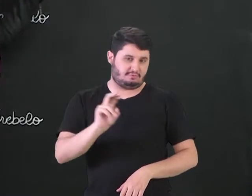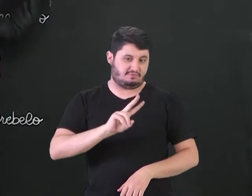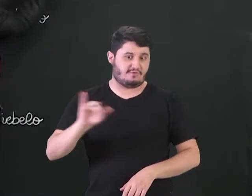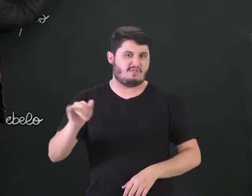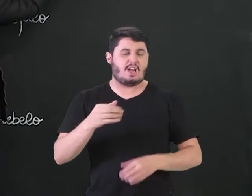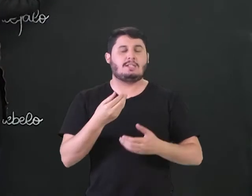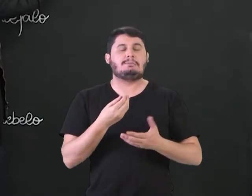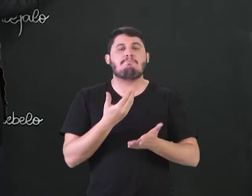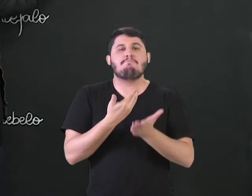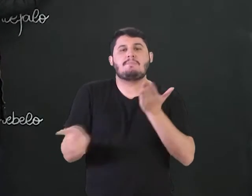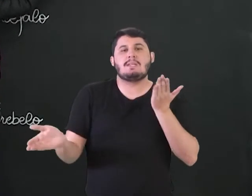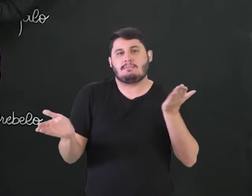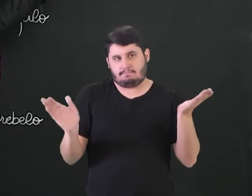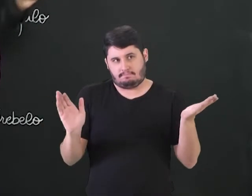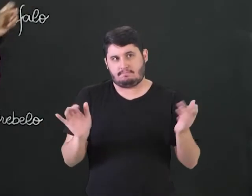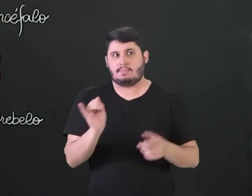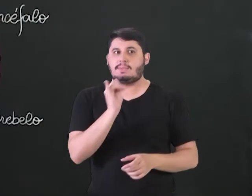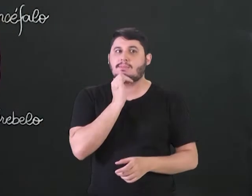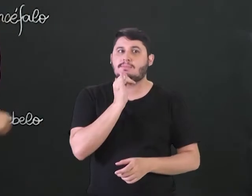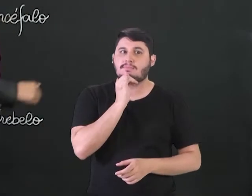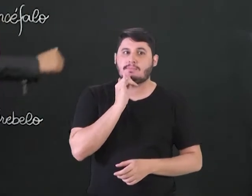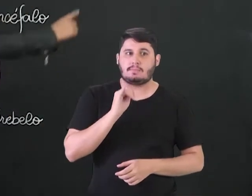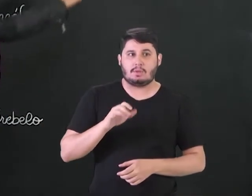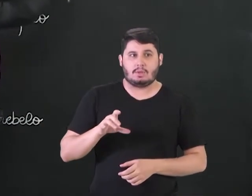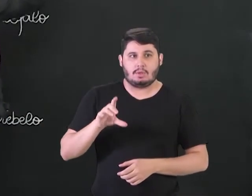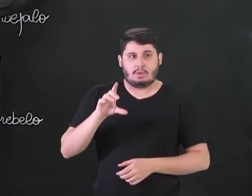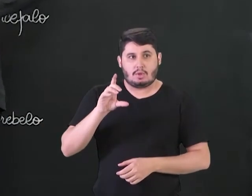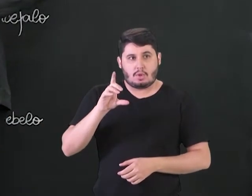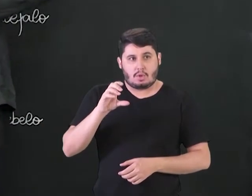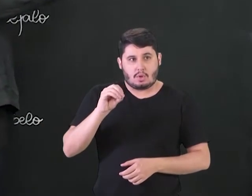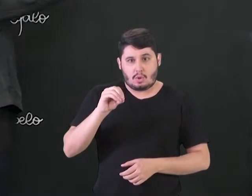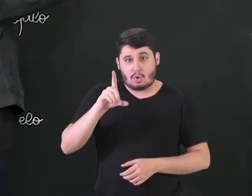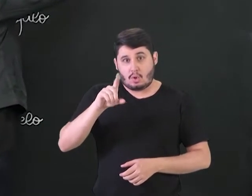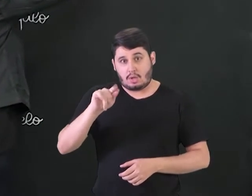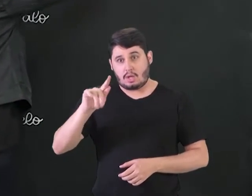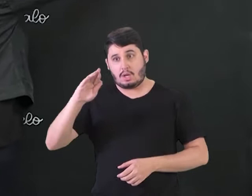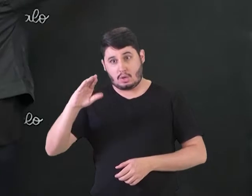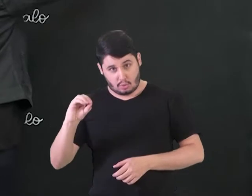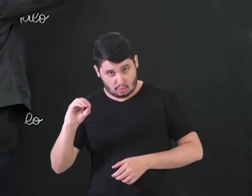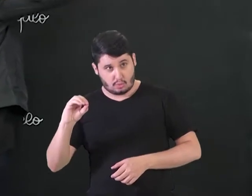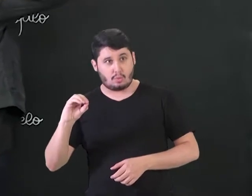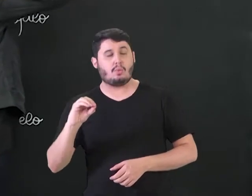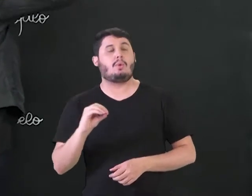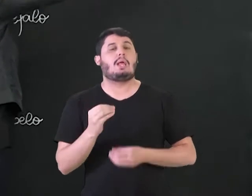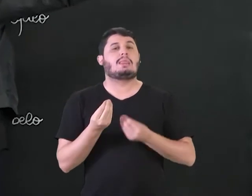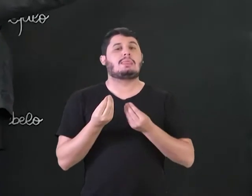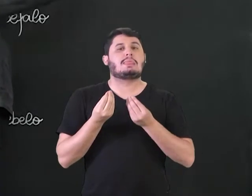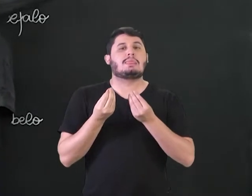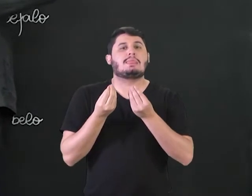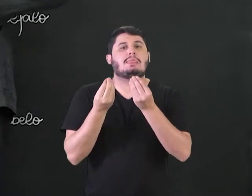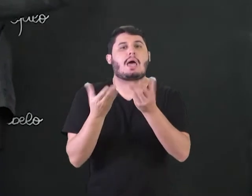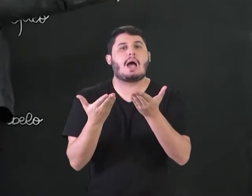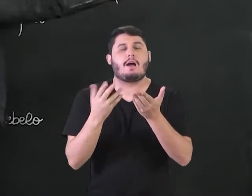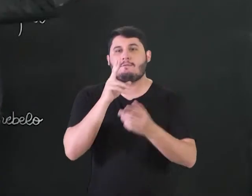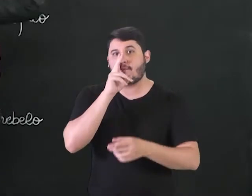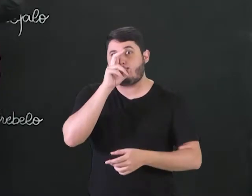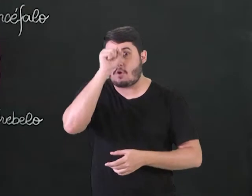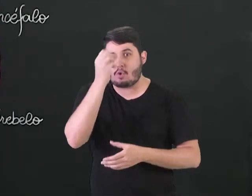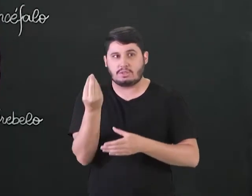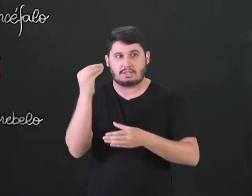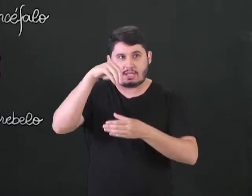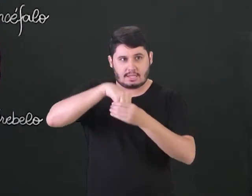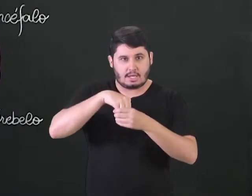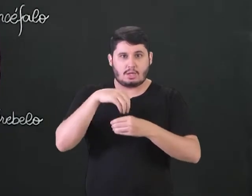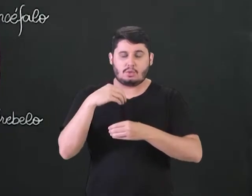o oligodendrócito. O oligodendrócito, ele dá sustentação, você vê que ele está aqui no axônio, sustentando para que haja